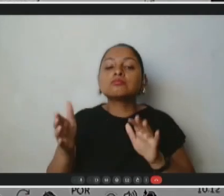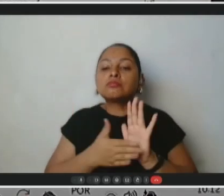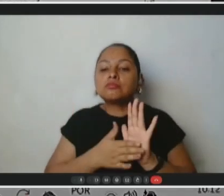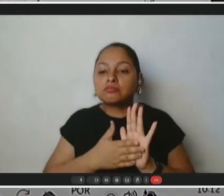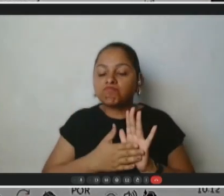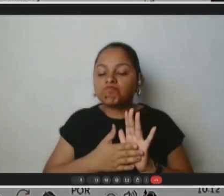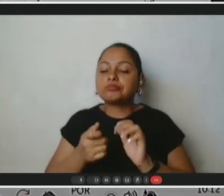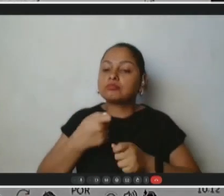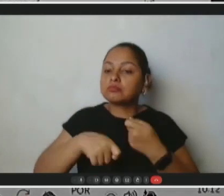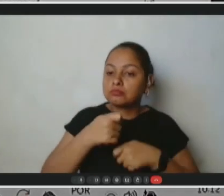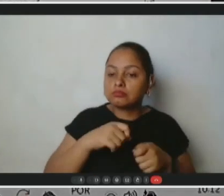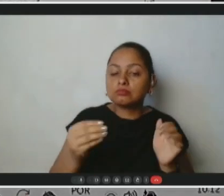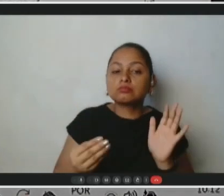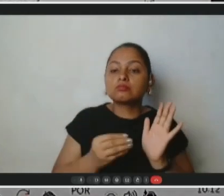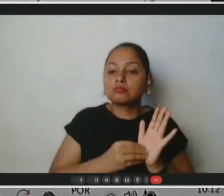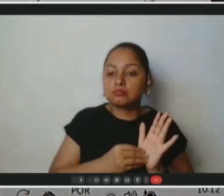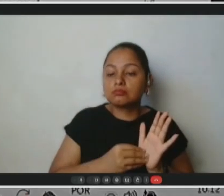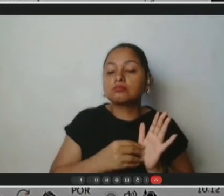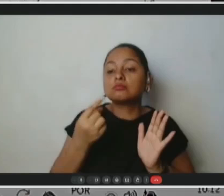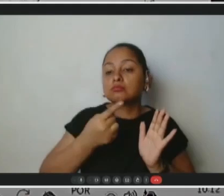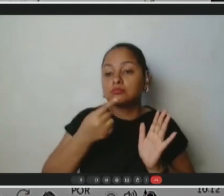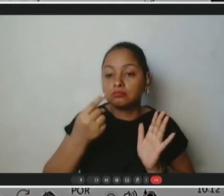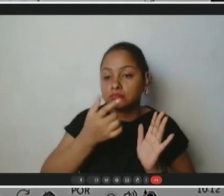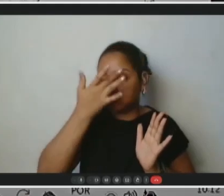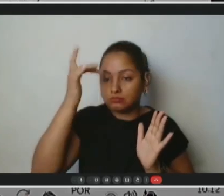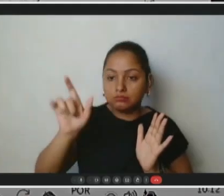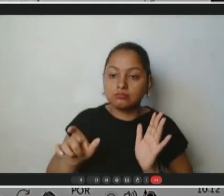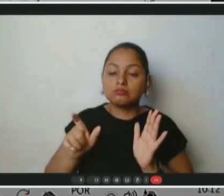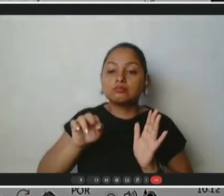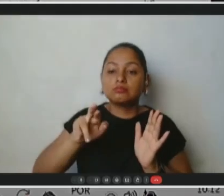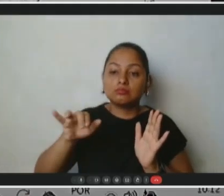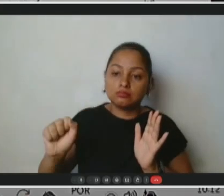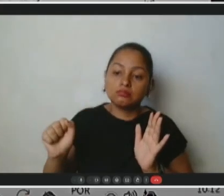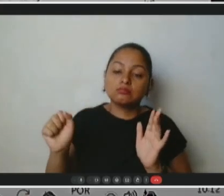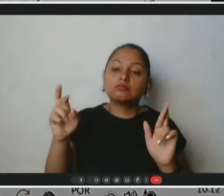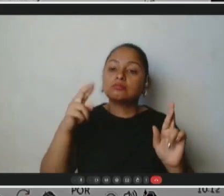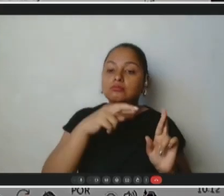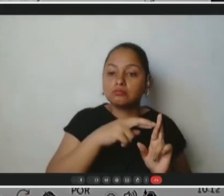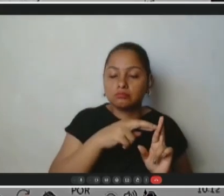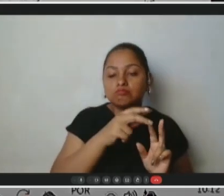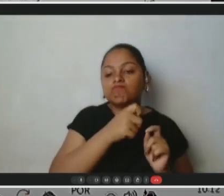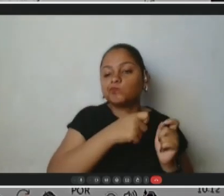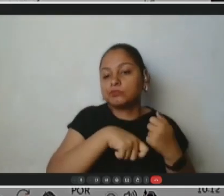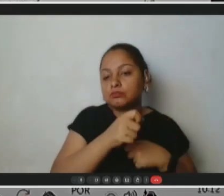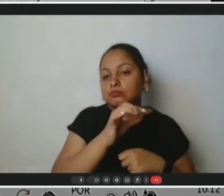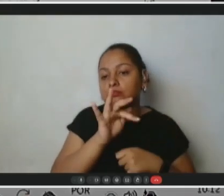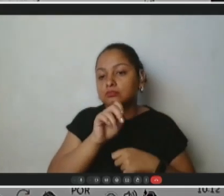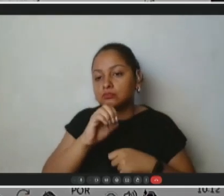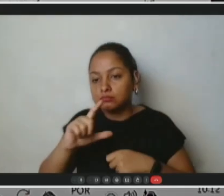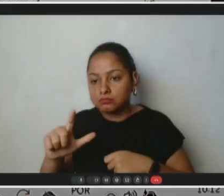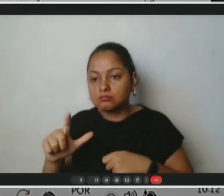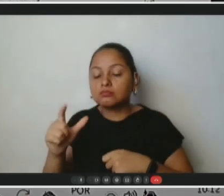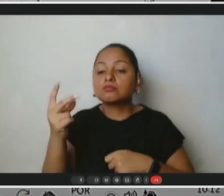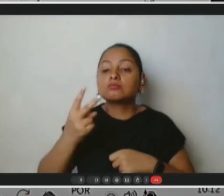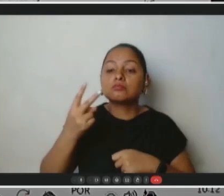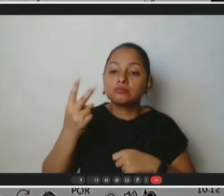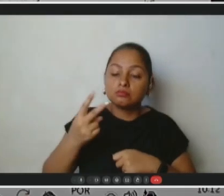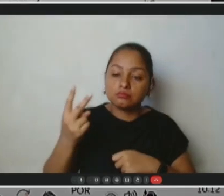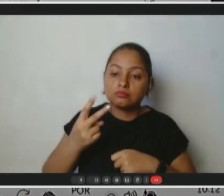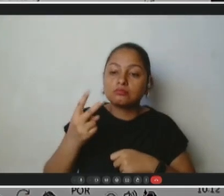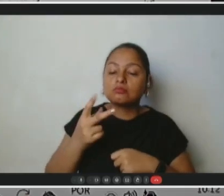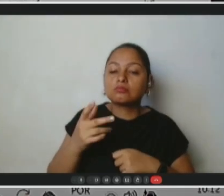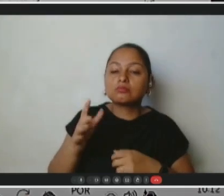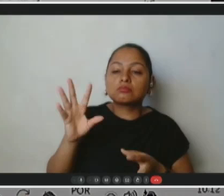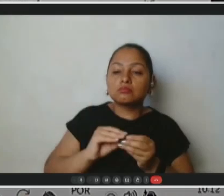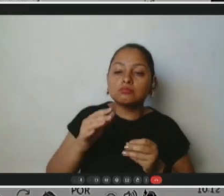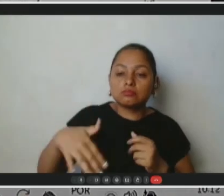conterá: primeiro, resumos da receita referente aos orçamentos fiscais. Segundo, resumos gerais das despesas referentes